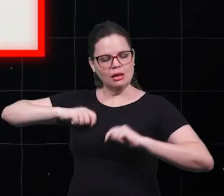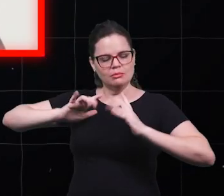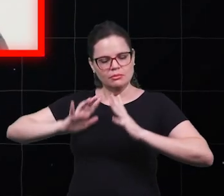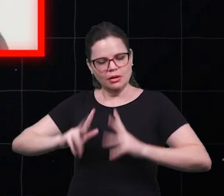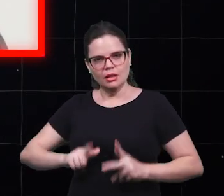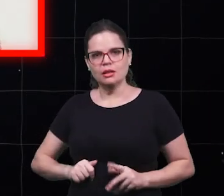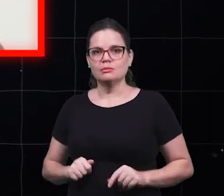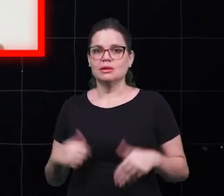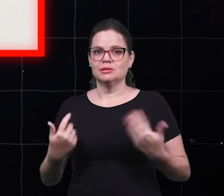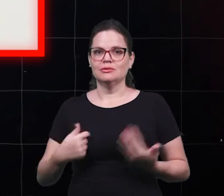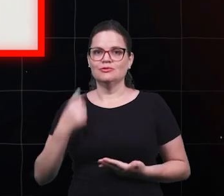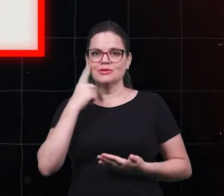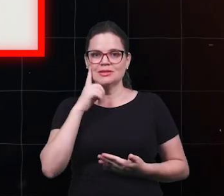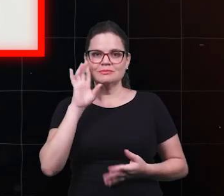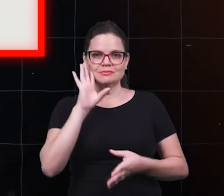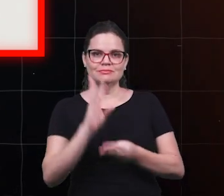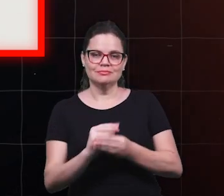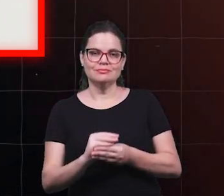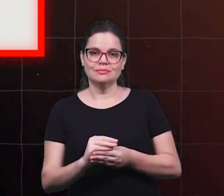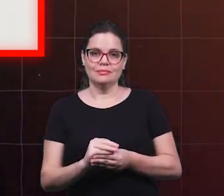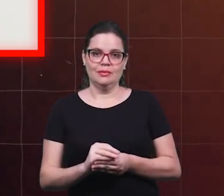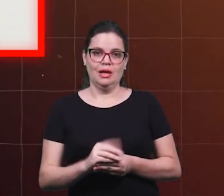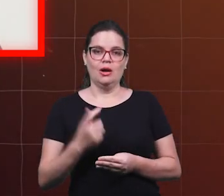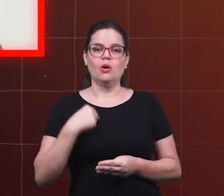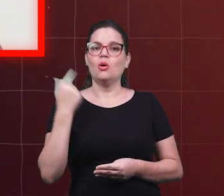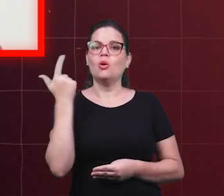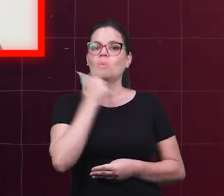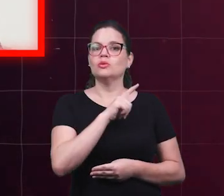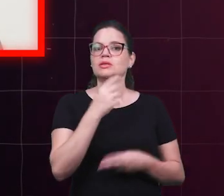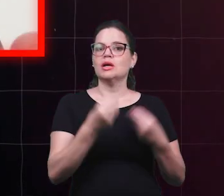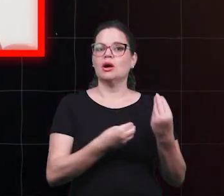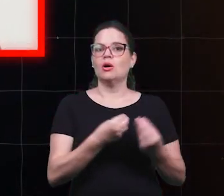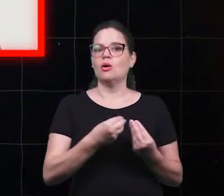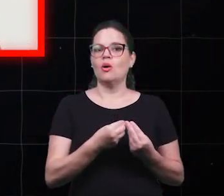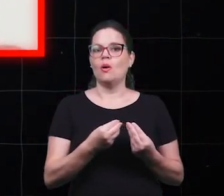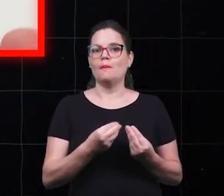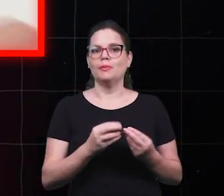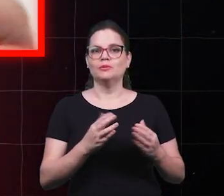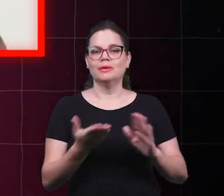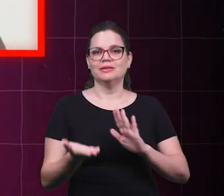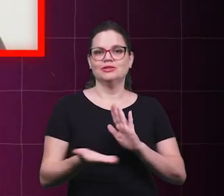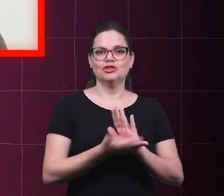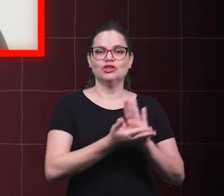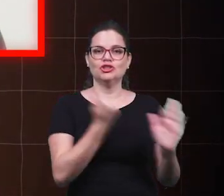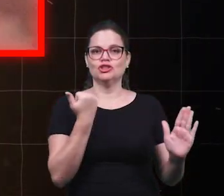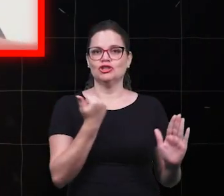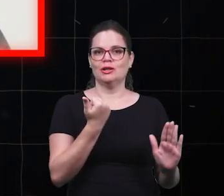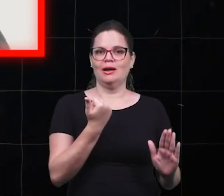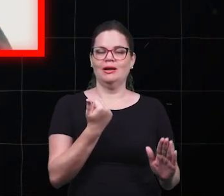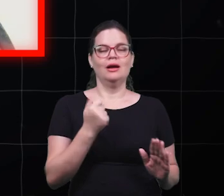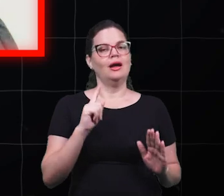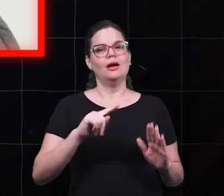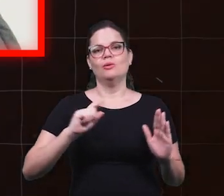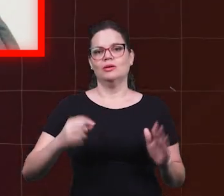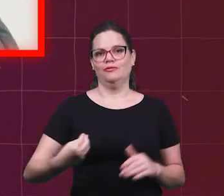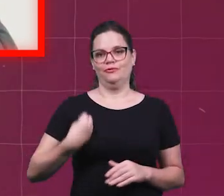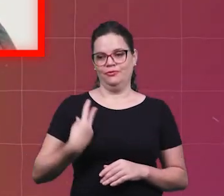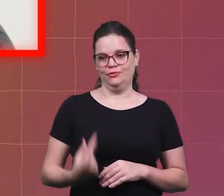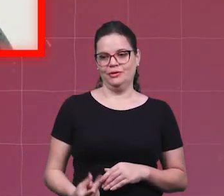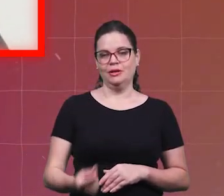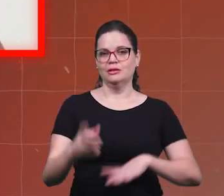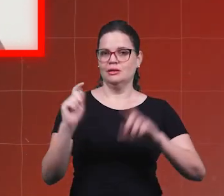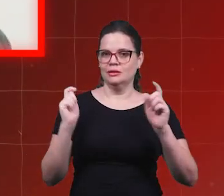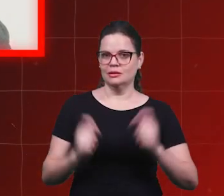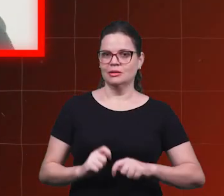da morte é a vida. E a vida é esta que vai extrapolar todos os